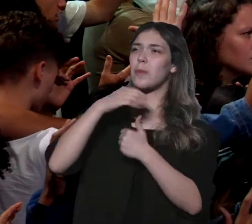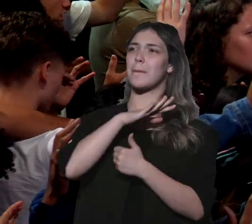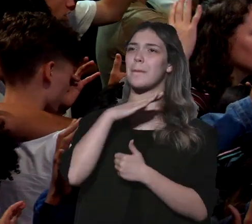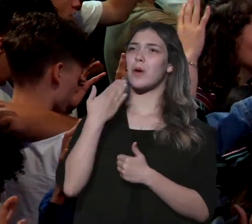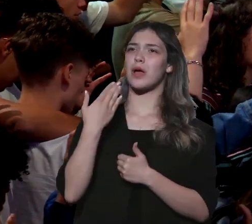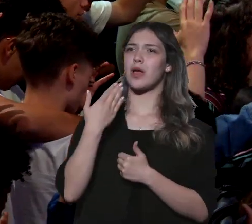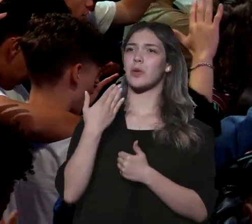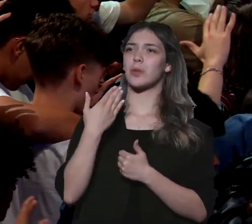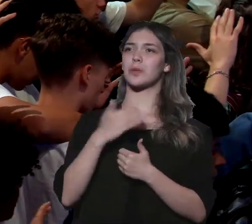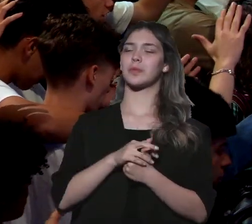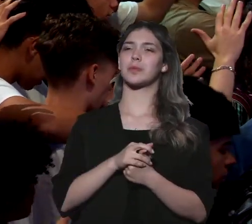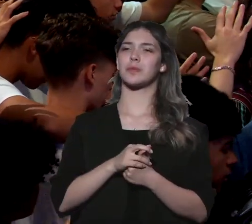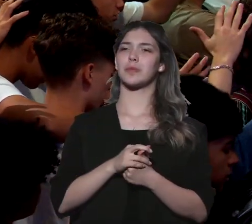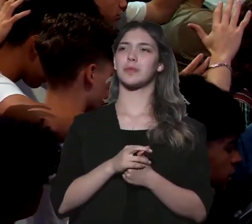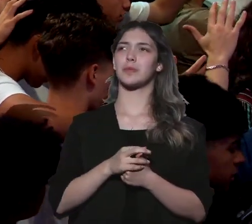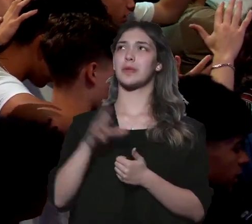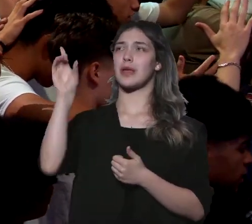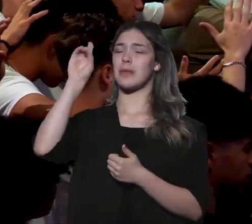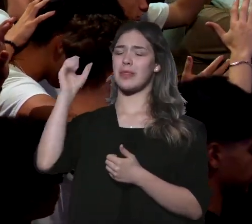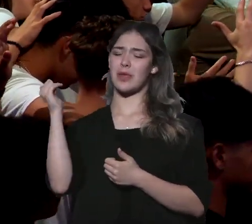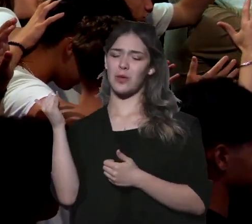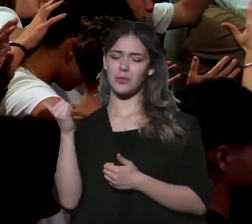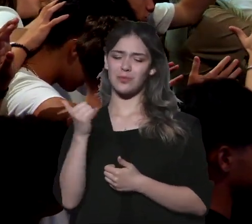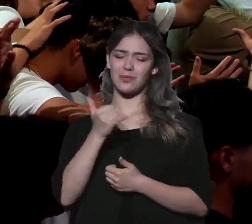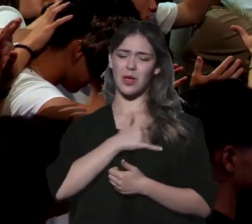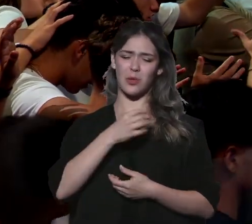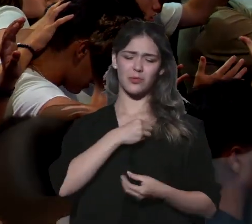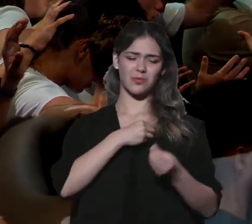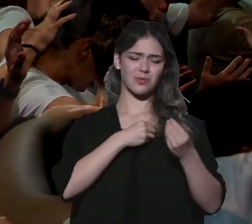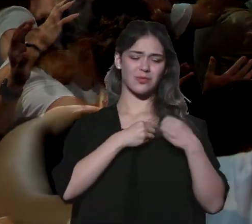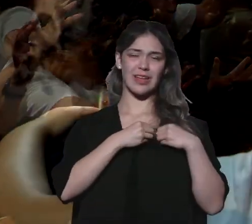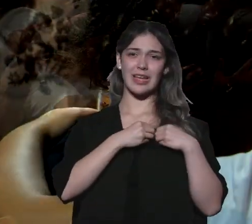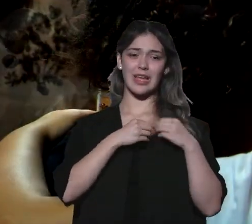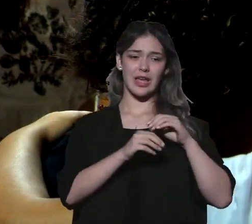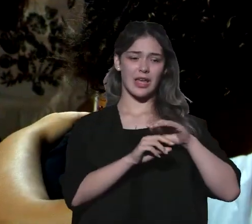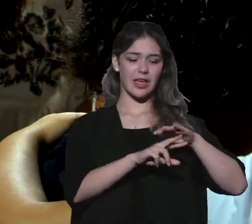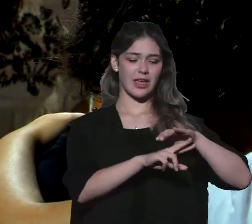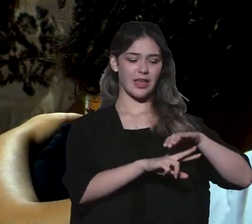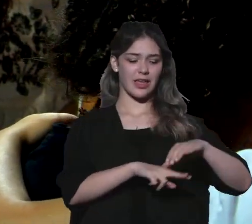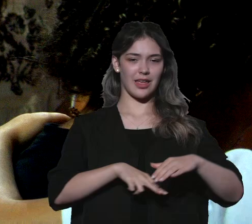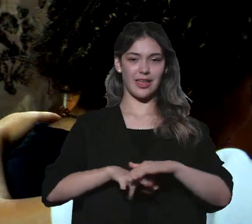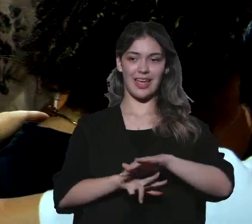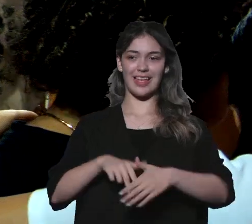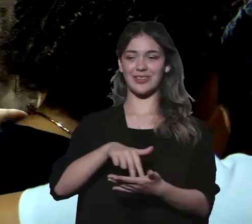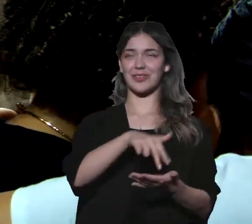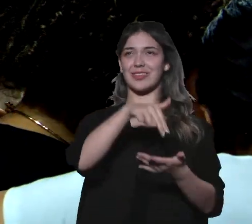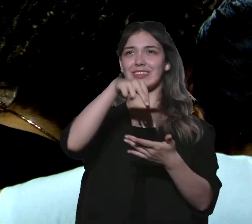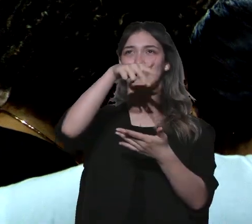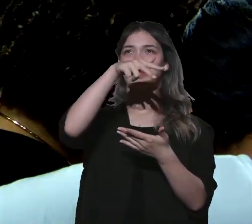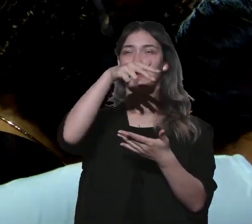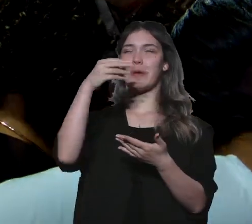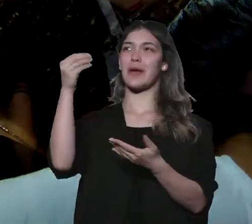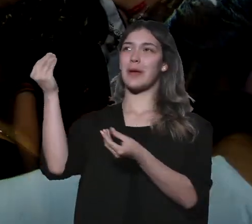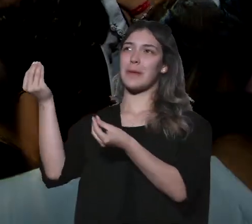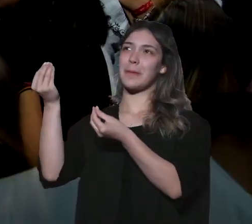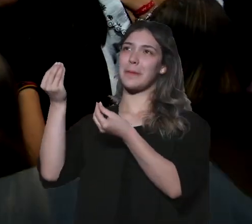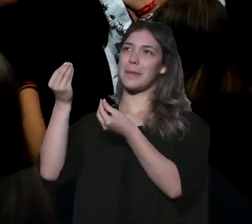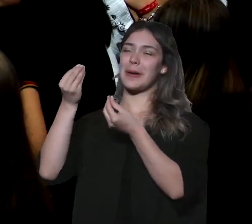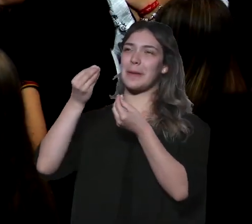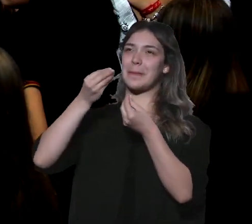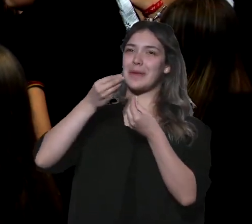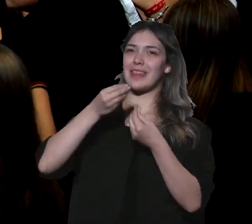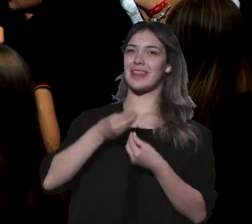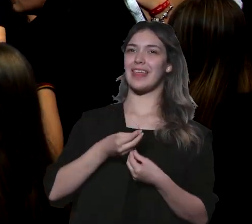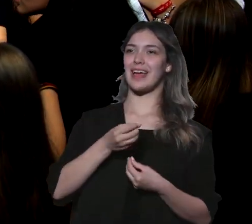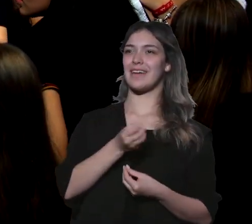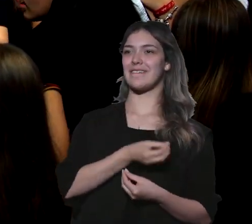perdoar os meus pecados e ressuscitou para me trazer vida nova